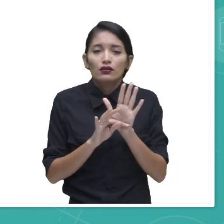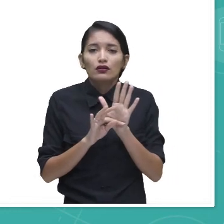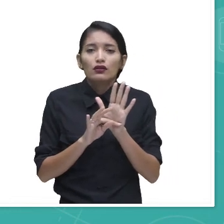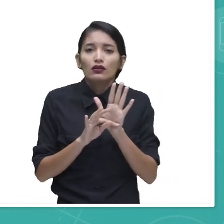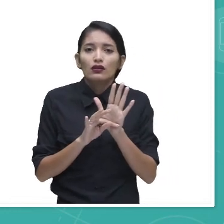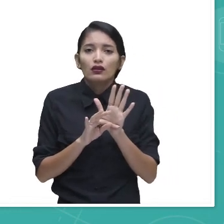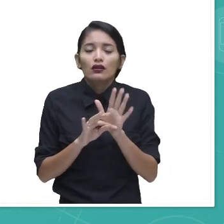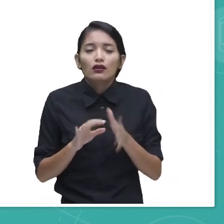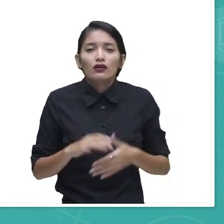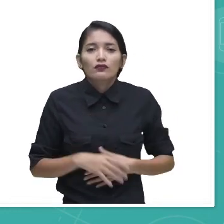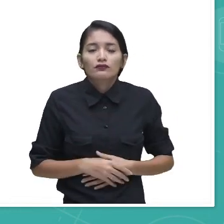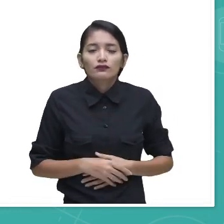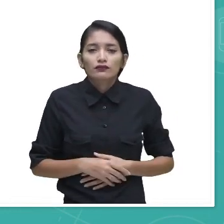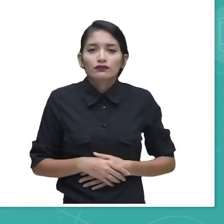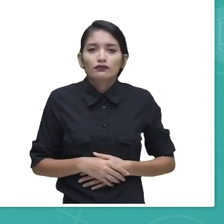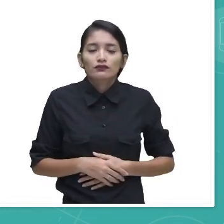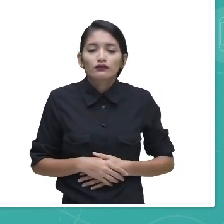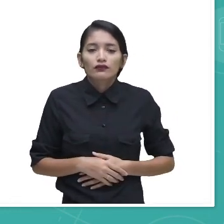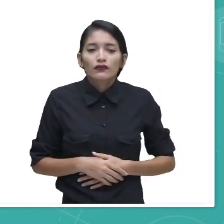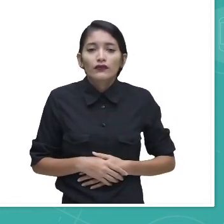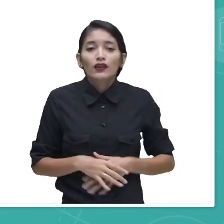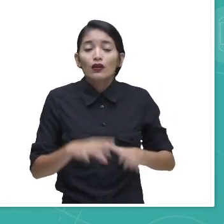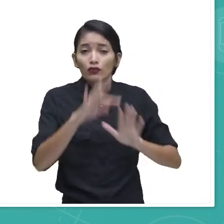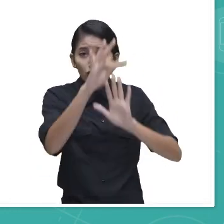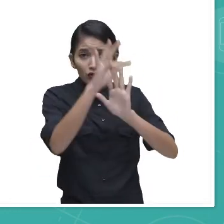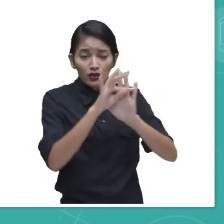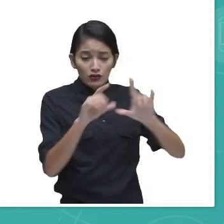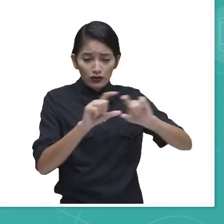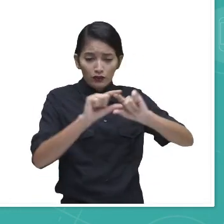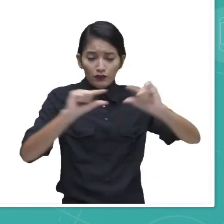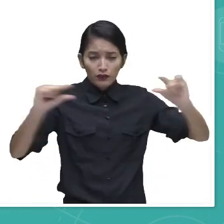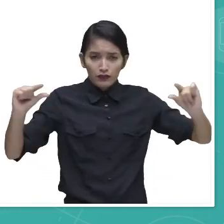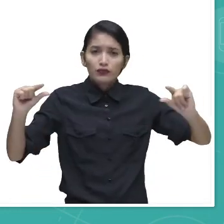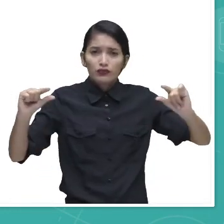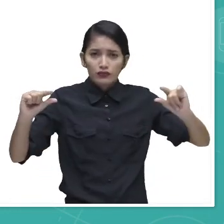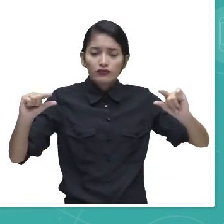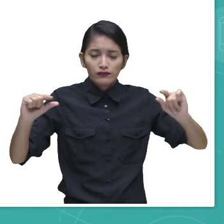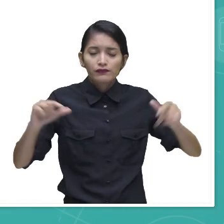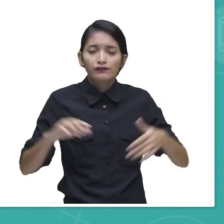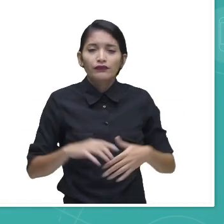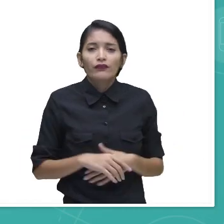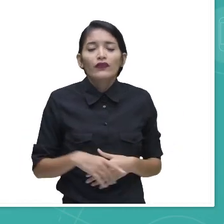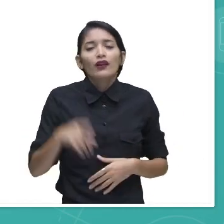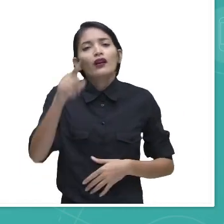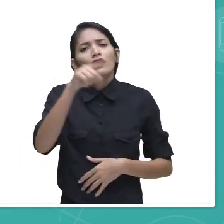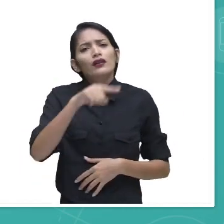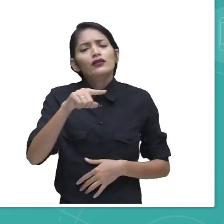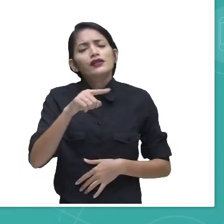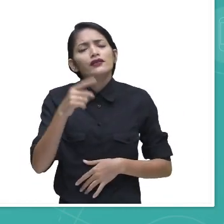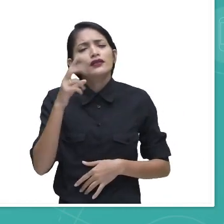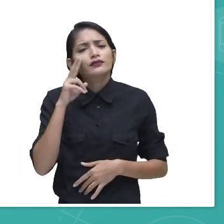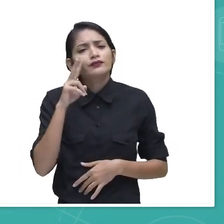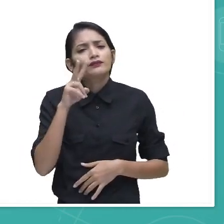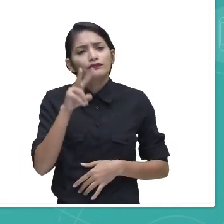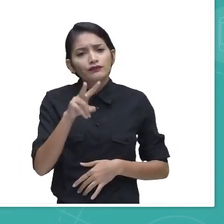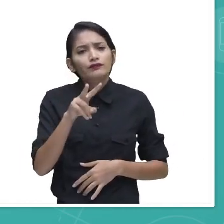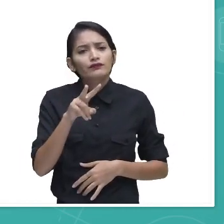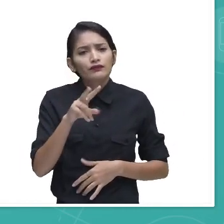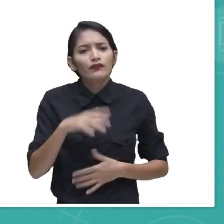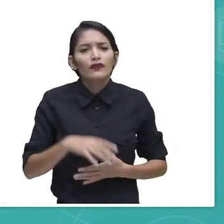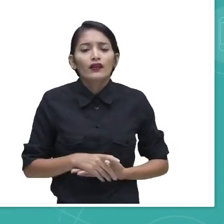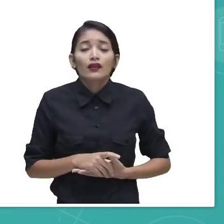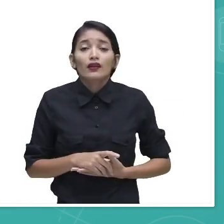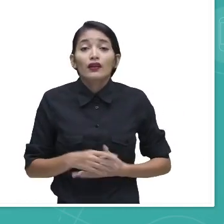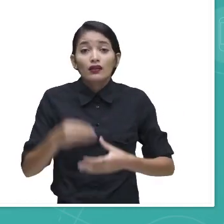no trecho, né? A gente pegou lá um trecho do texto. E aí você vai observar que